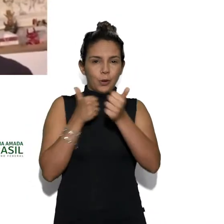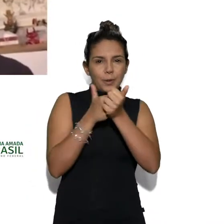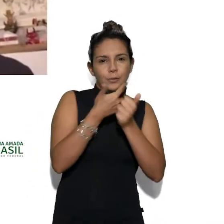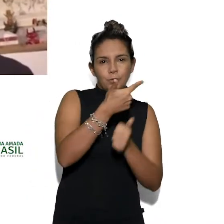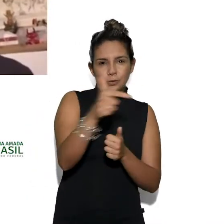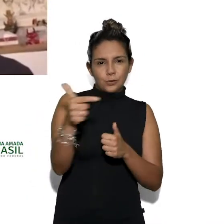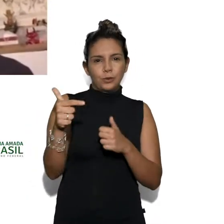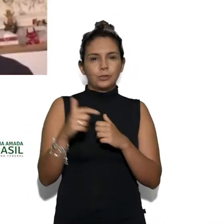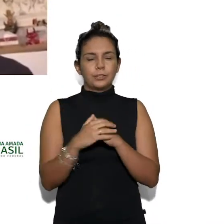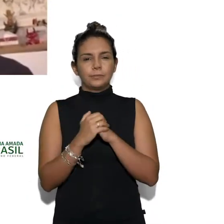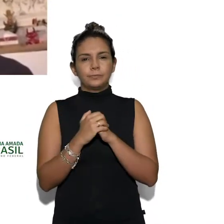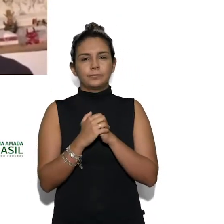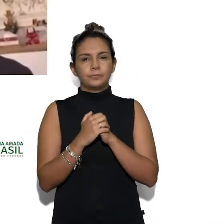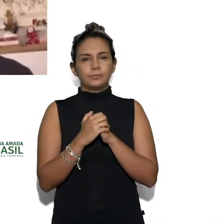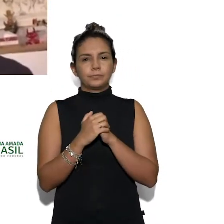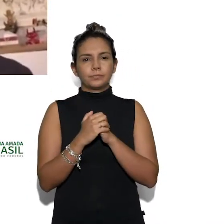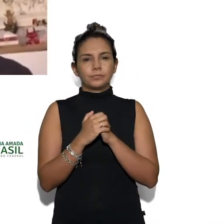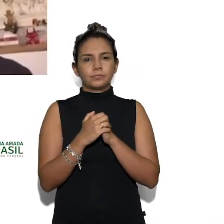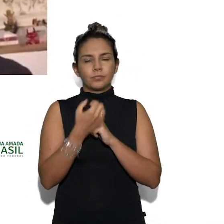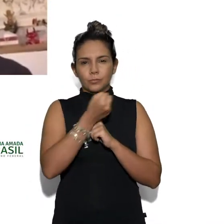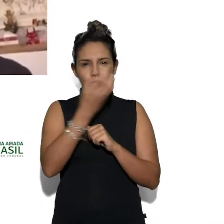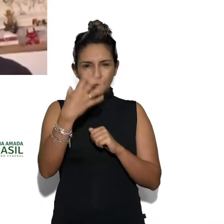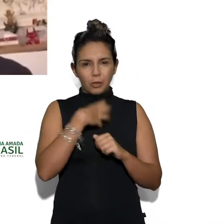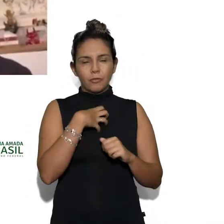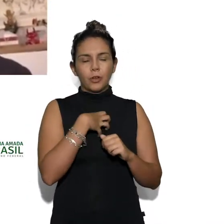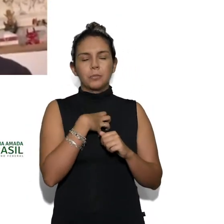outros. E por isso, de alguma forma,